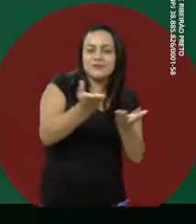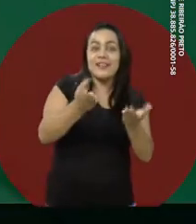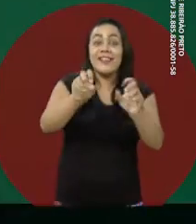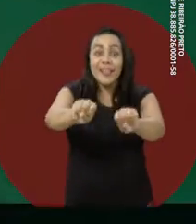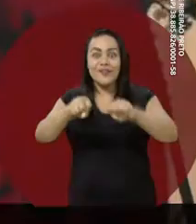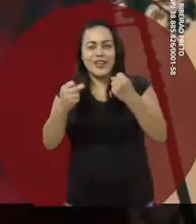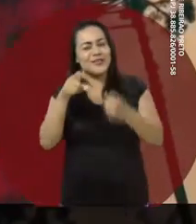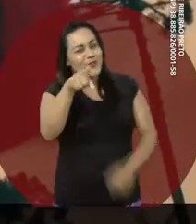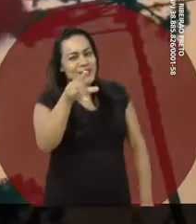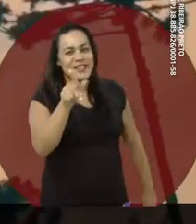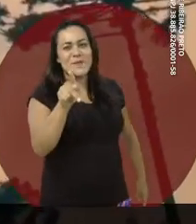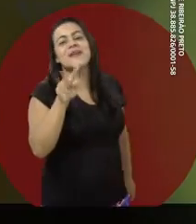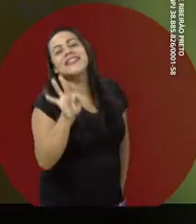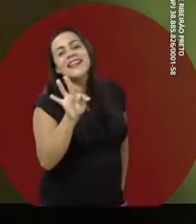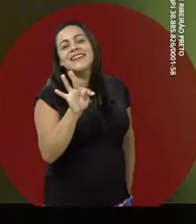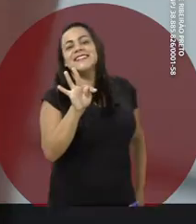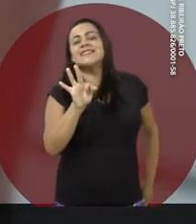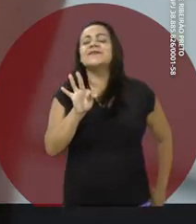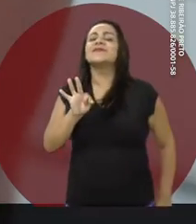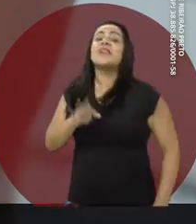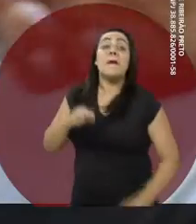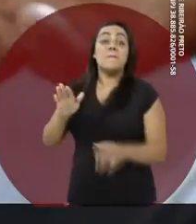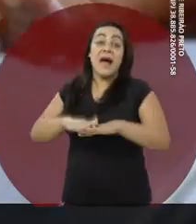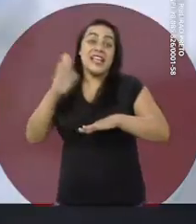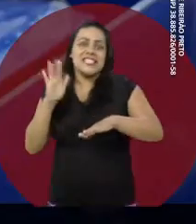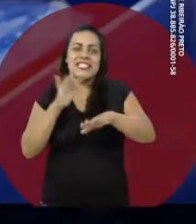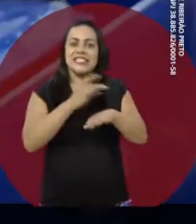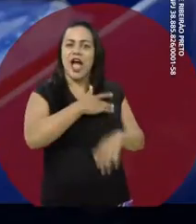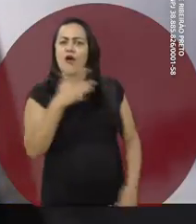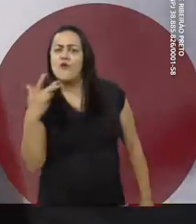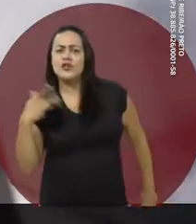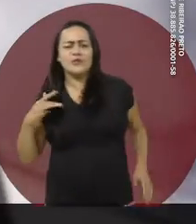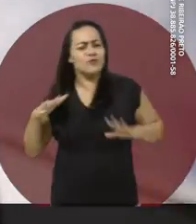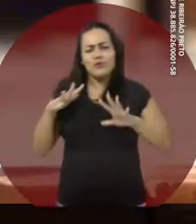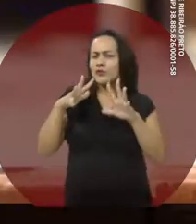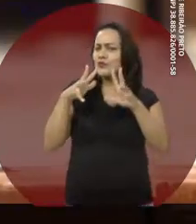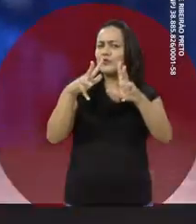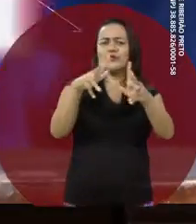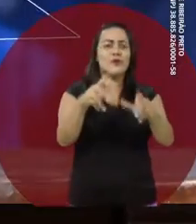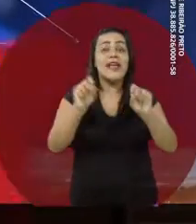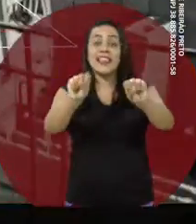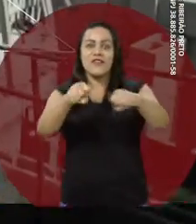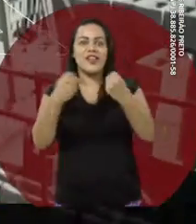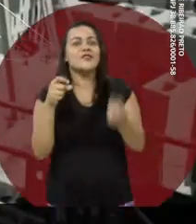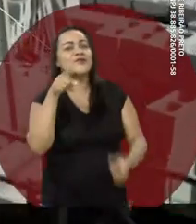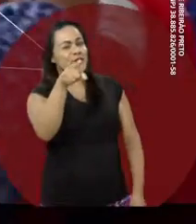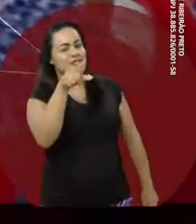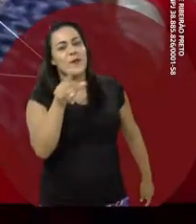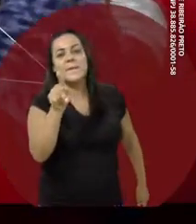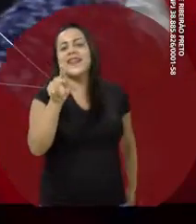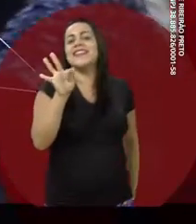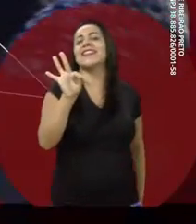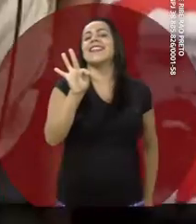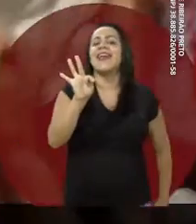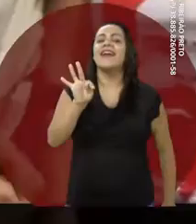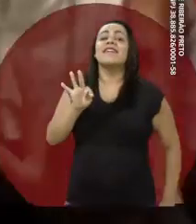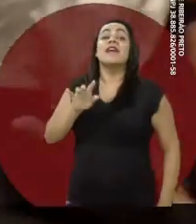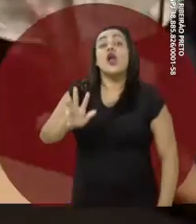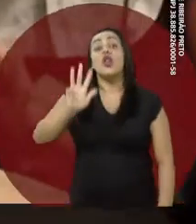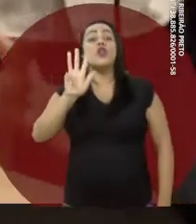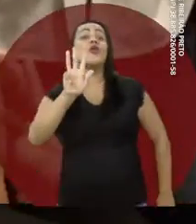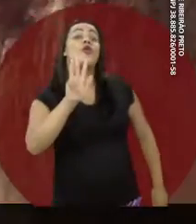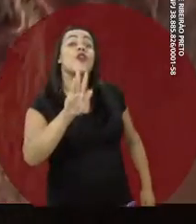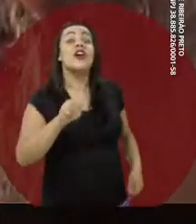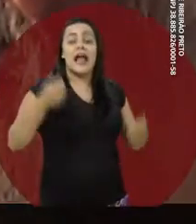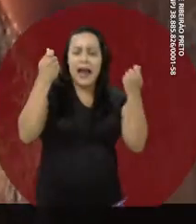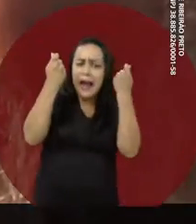quem defende você é o PT. Mais saúde pra toda a nação, quem defende você é o PT. Lula